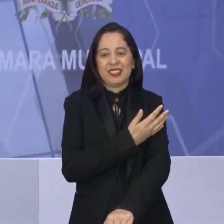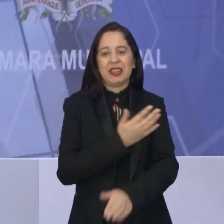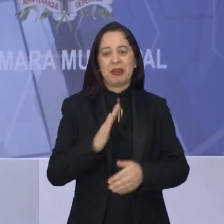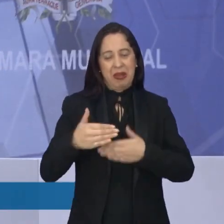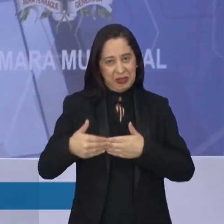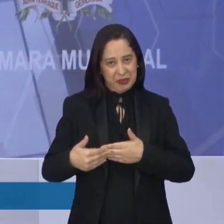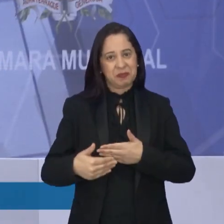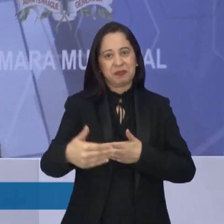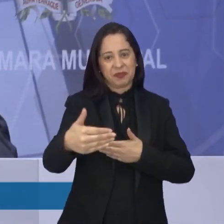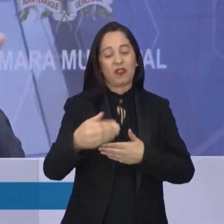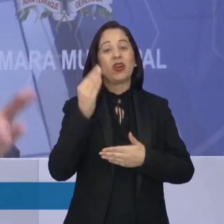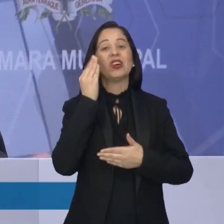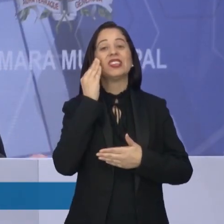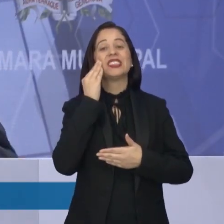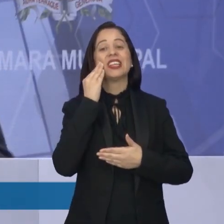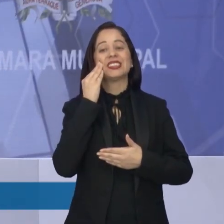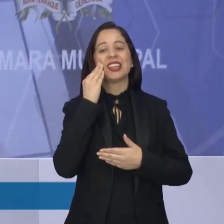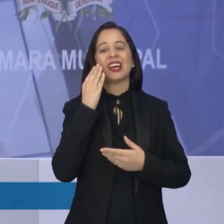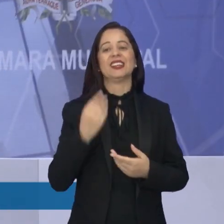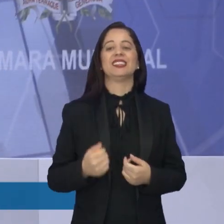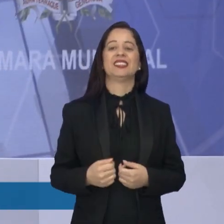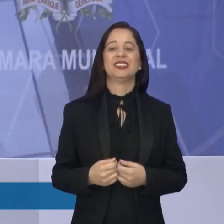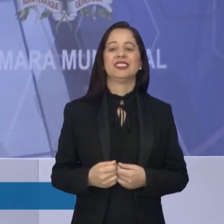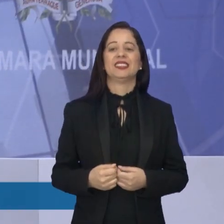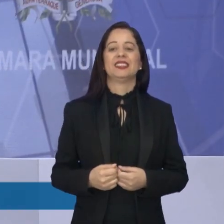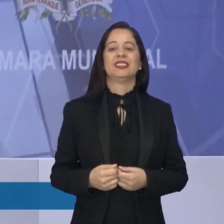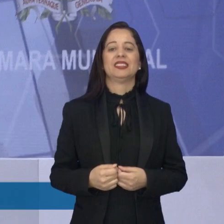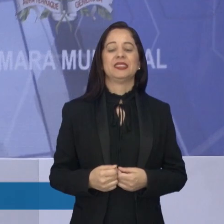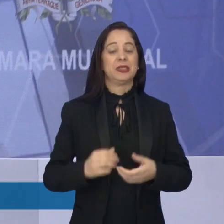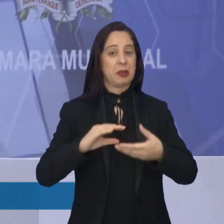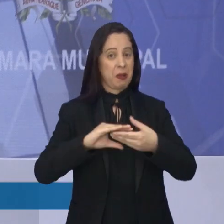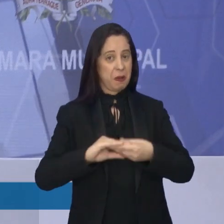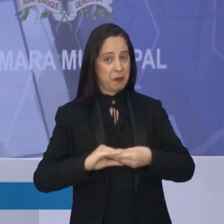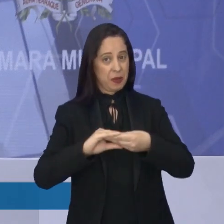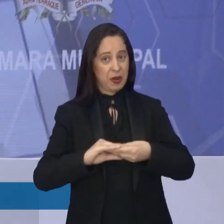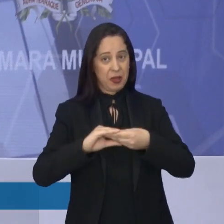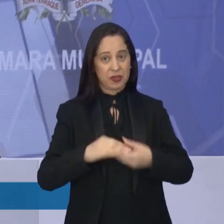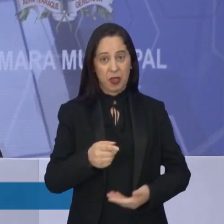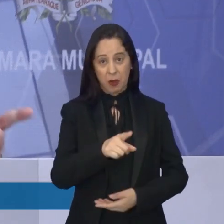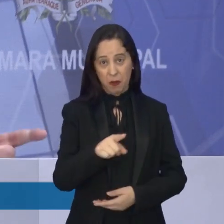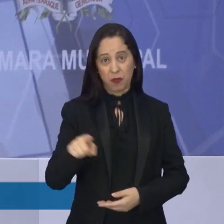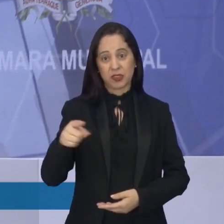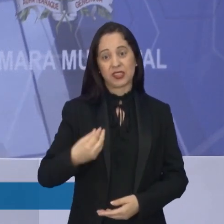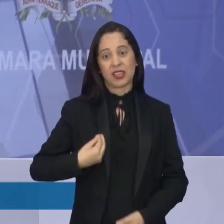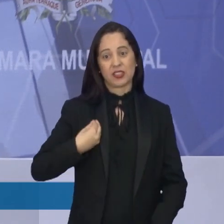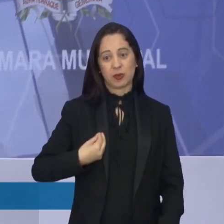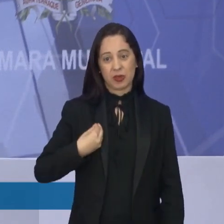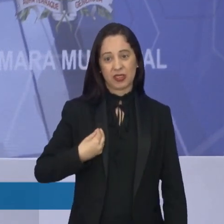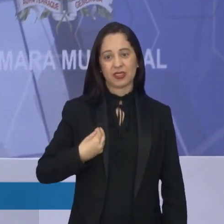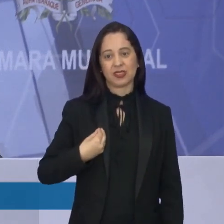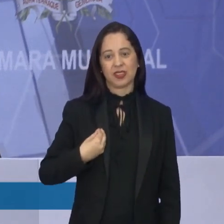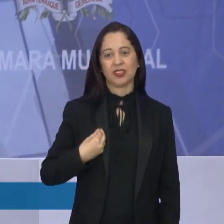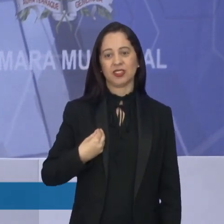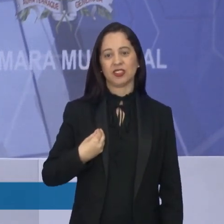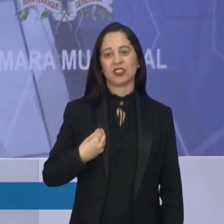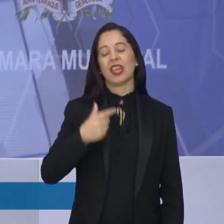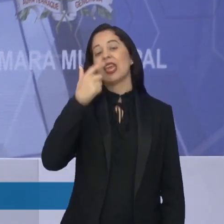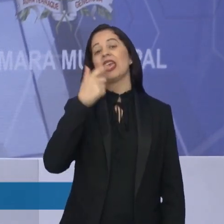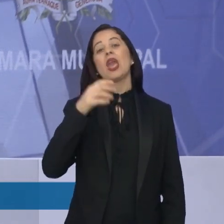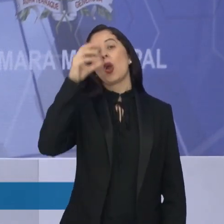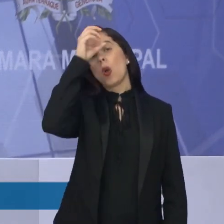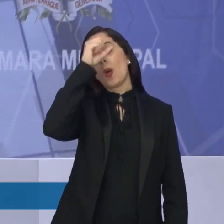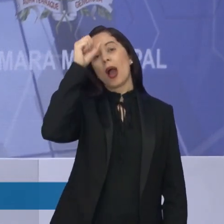um esforço aqui, vamos tentar. Então, eu preciso começar saudando a presença de todos e vou usar um recurso que eu aprendi com o